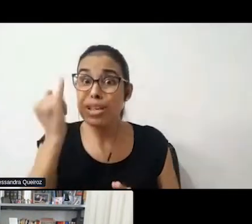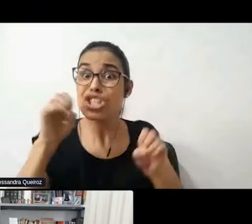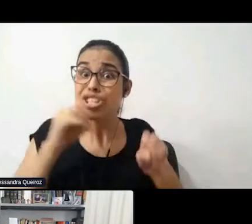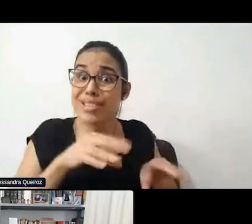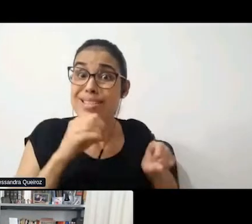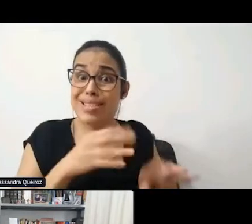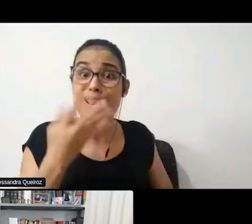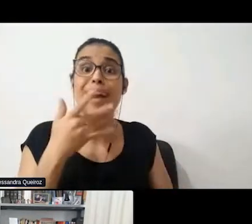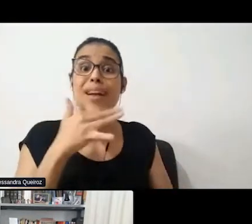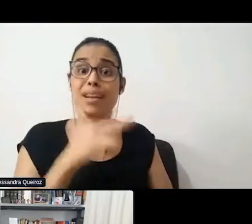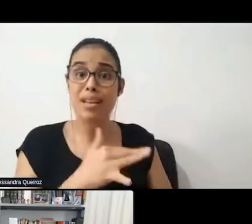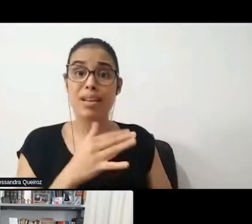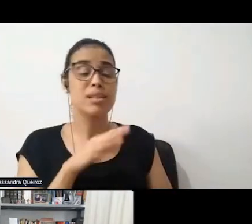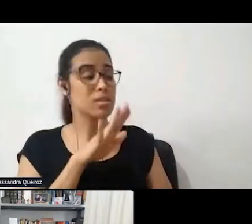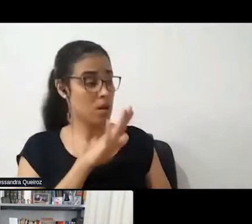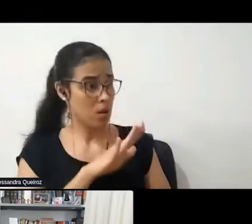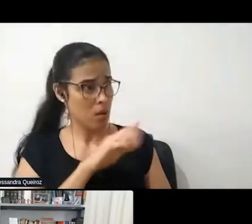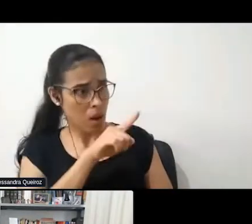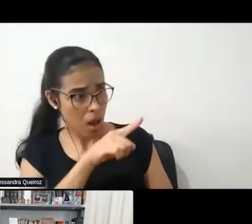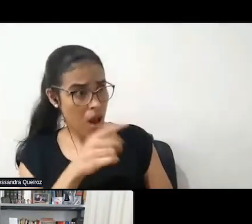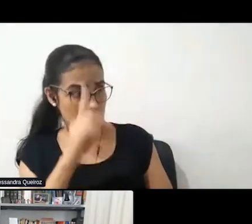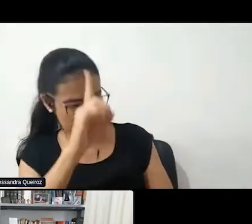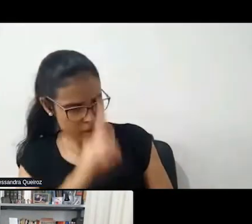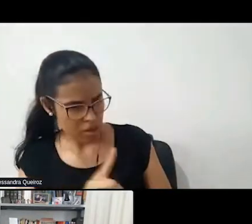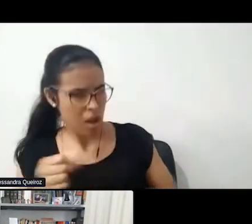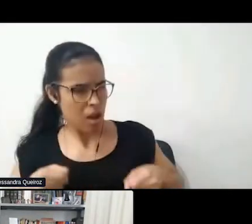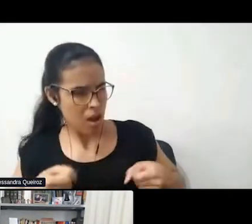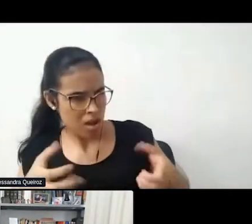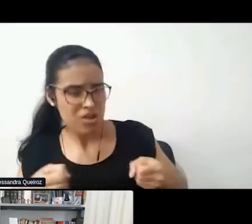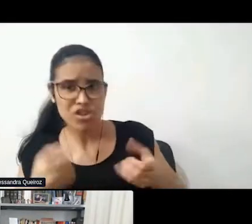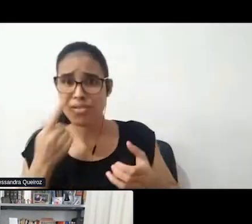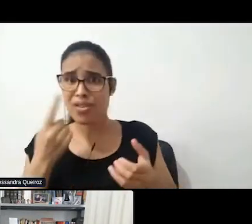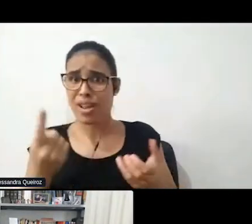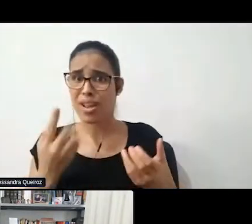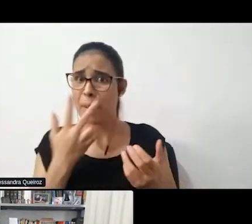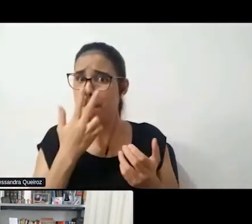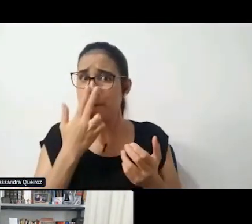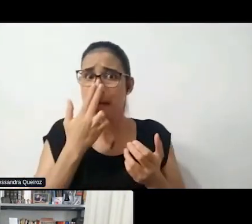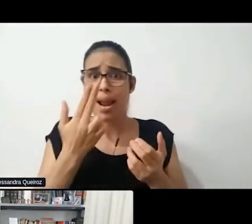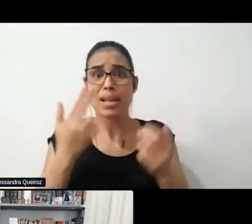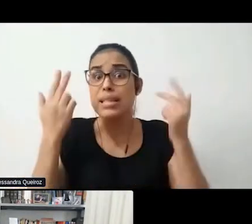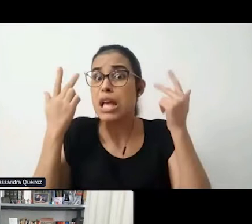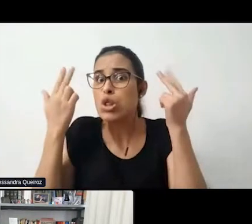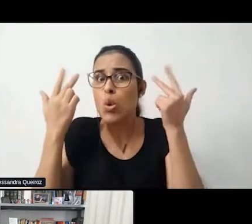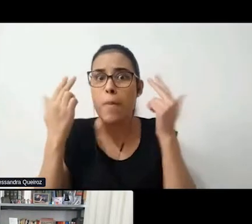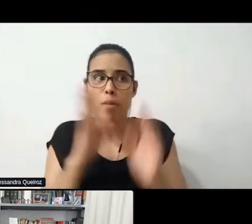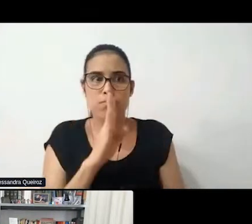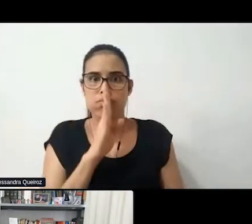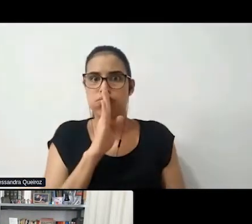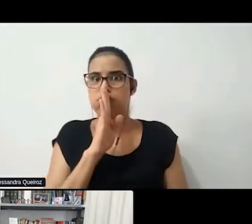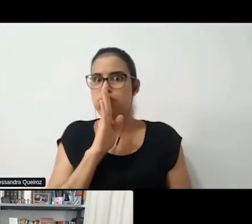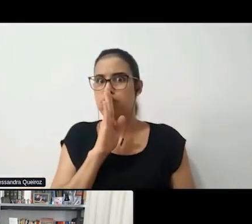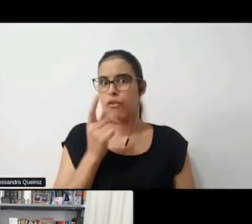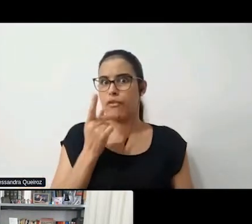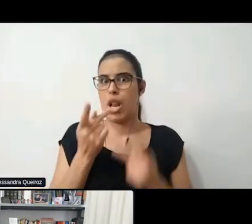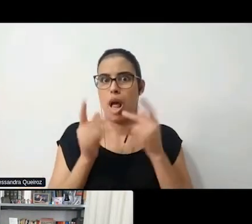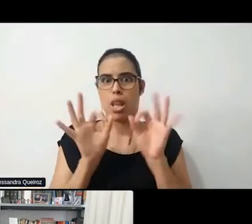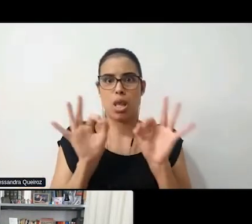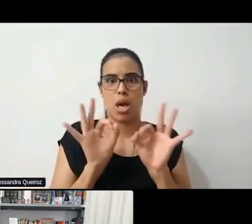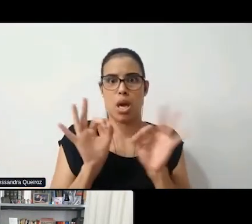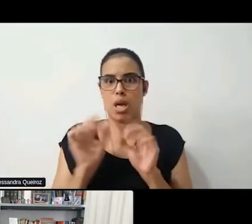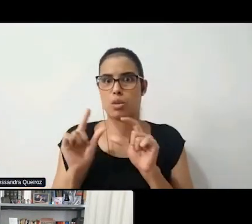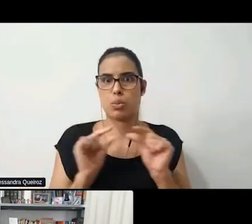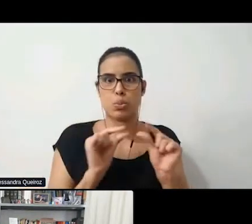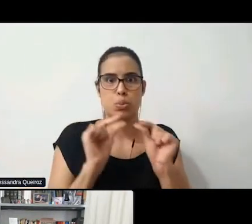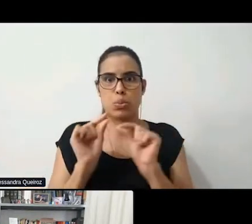gente é retido de conversar sobre acessibilidade e de normalizar sobre o assunto. A experiência é muito importante